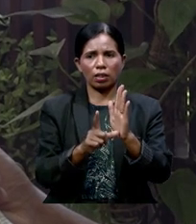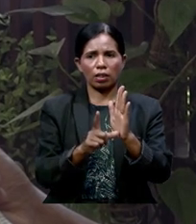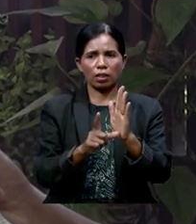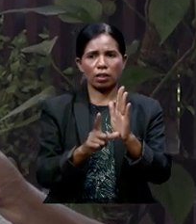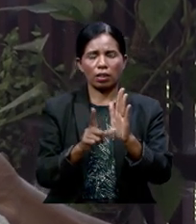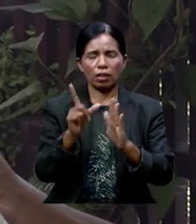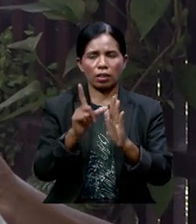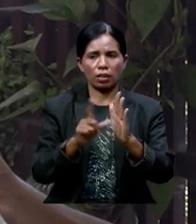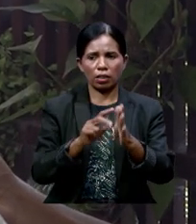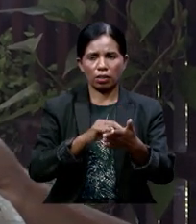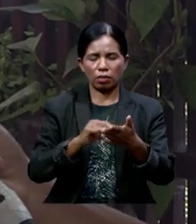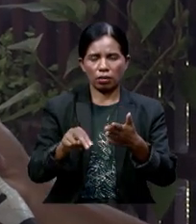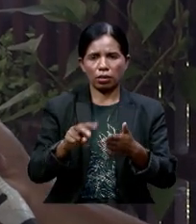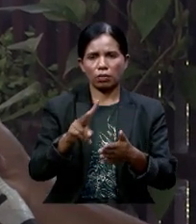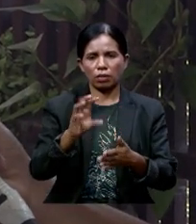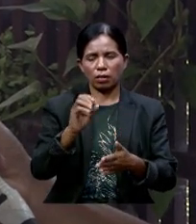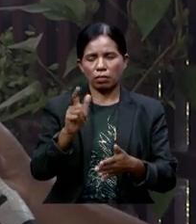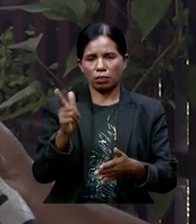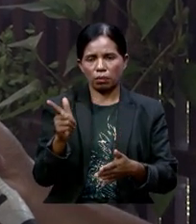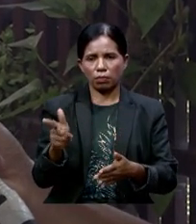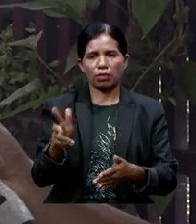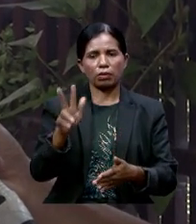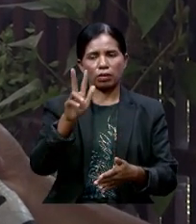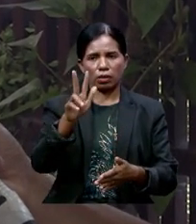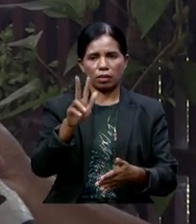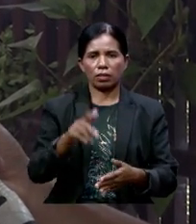lei número 20/2023